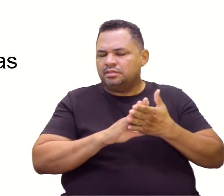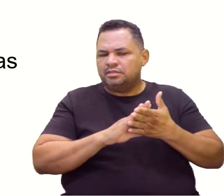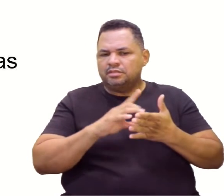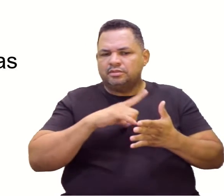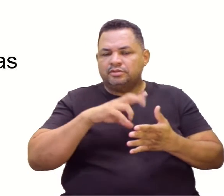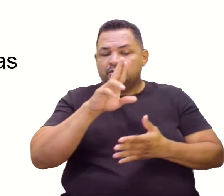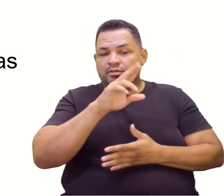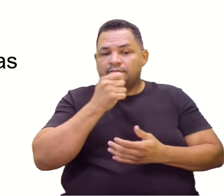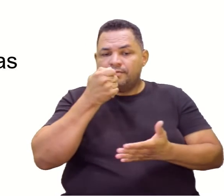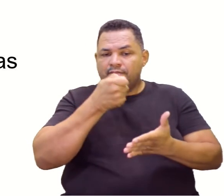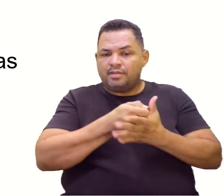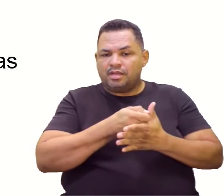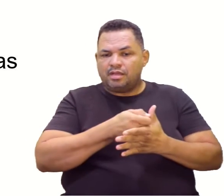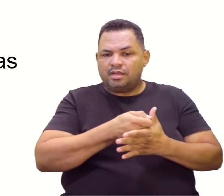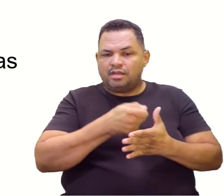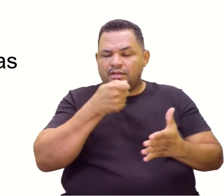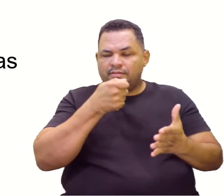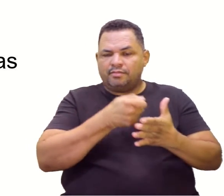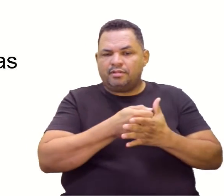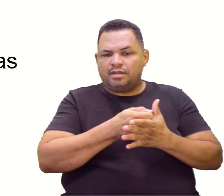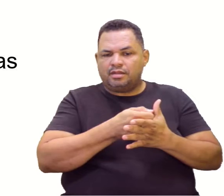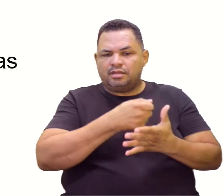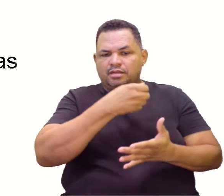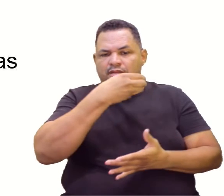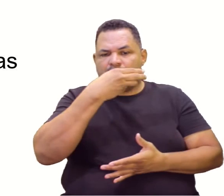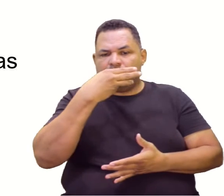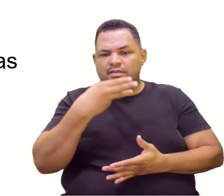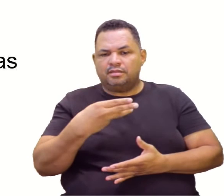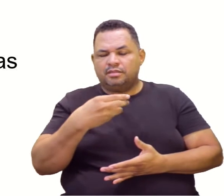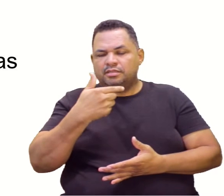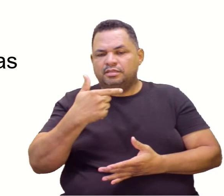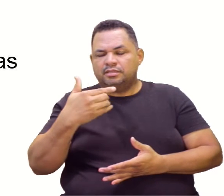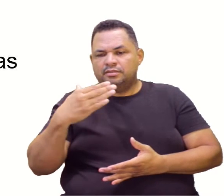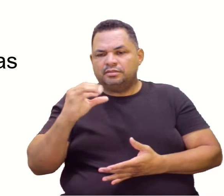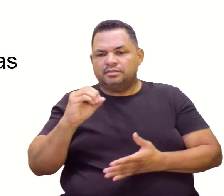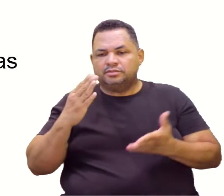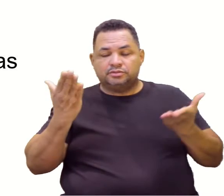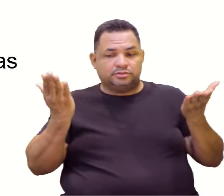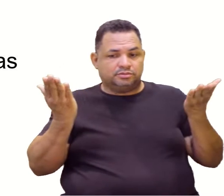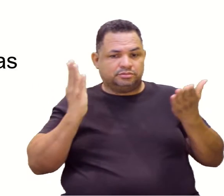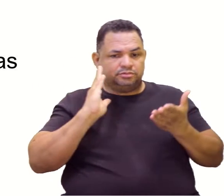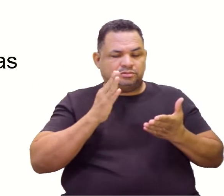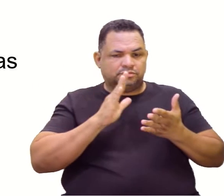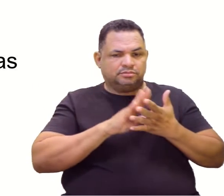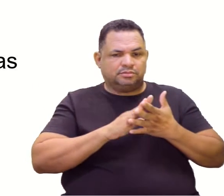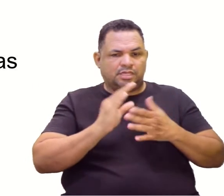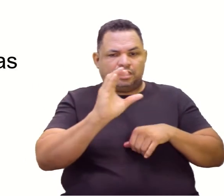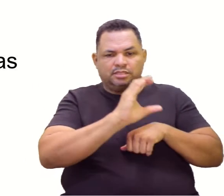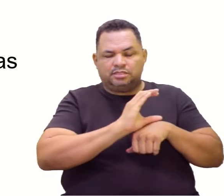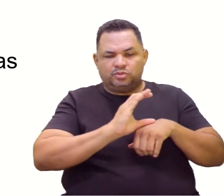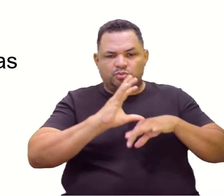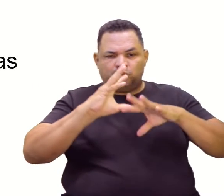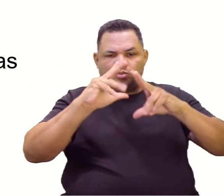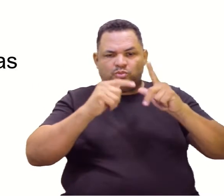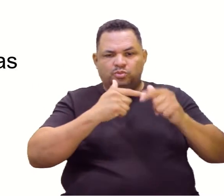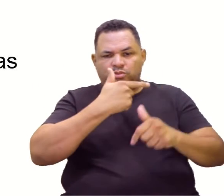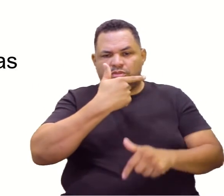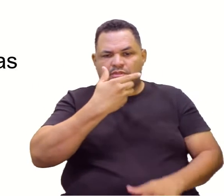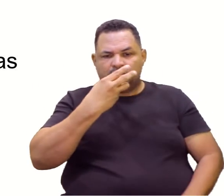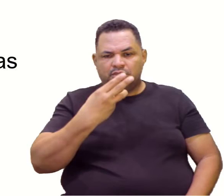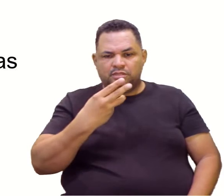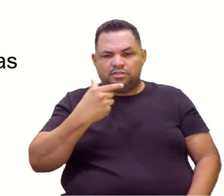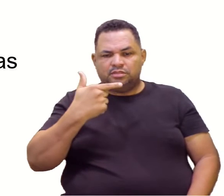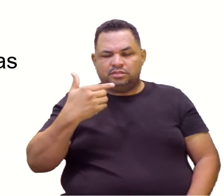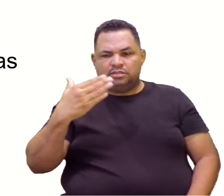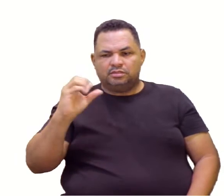gastos 360 e 320 reais. Então quer dizer que a parte cinza todinha custou 320